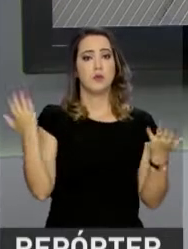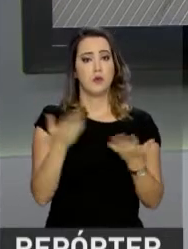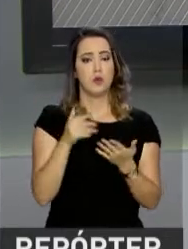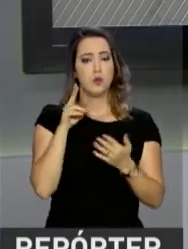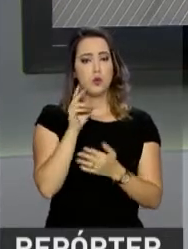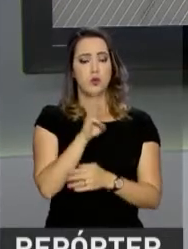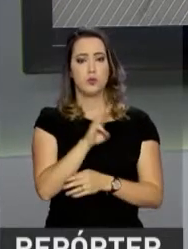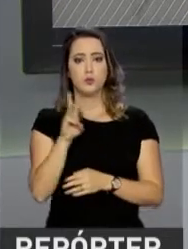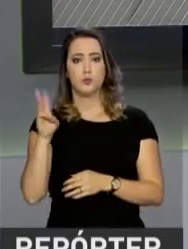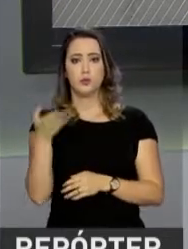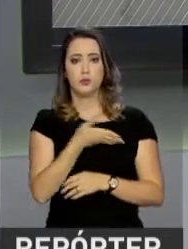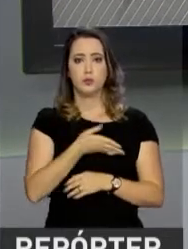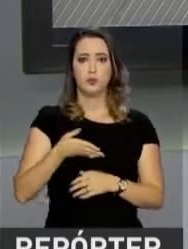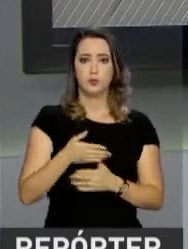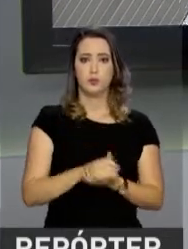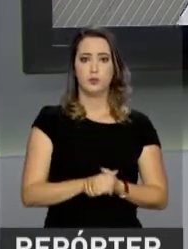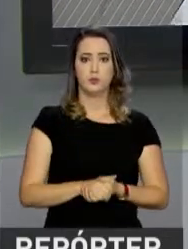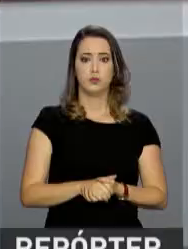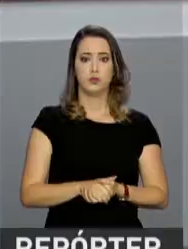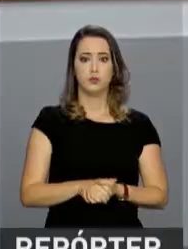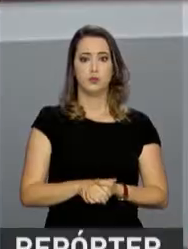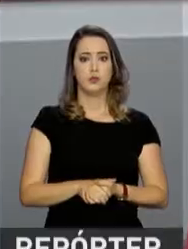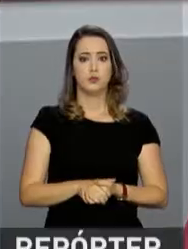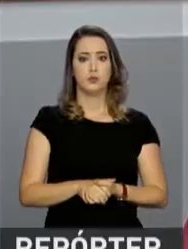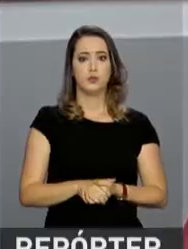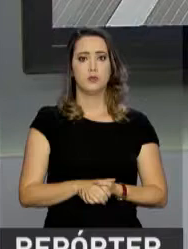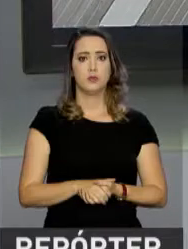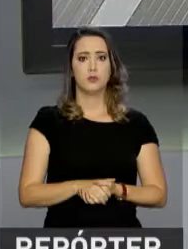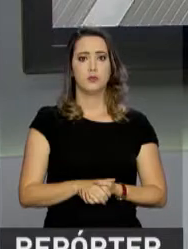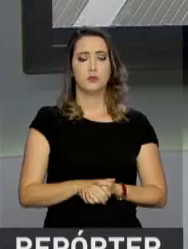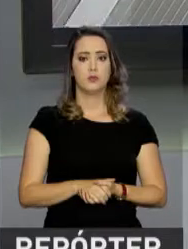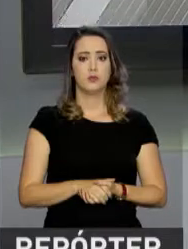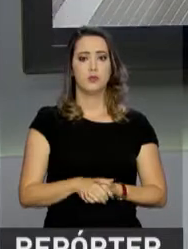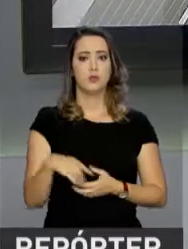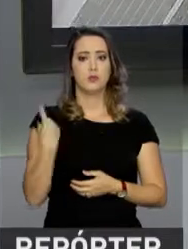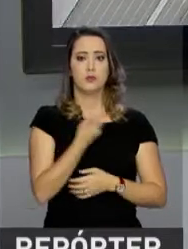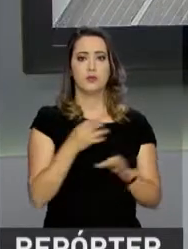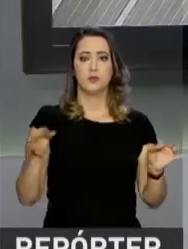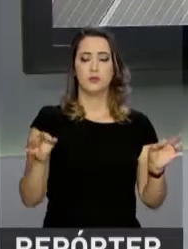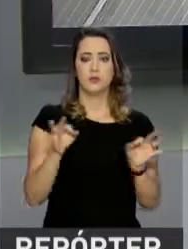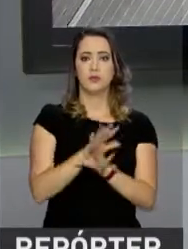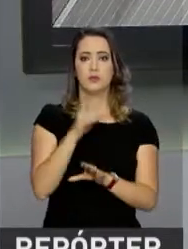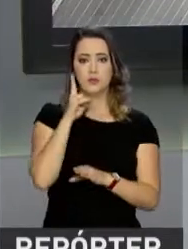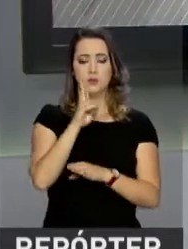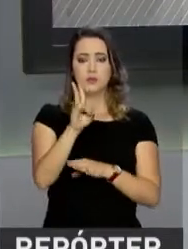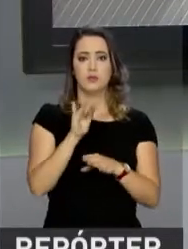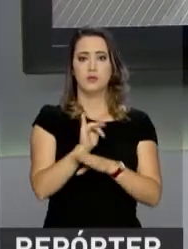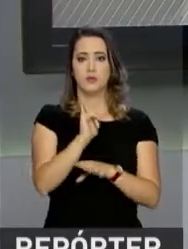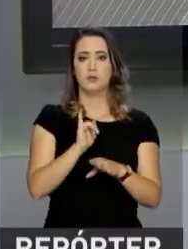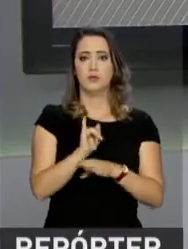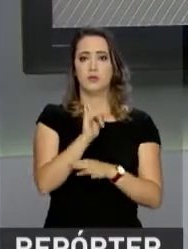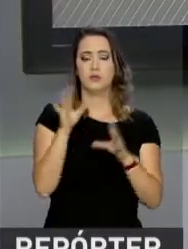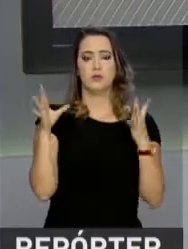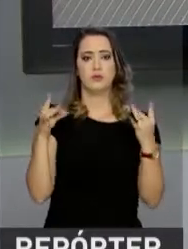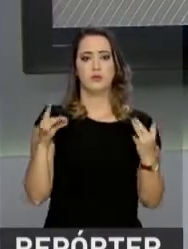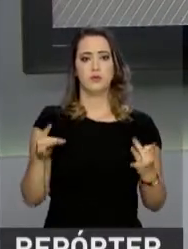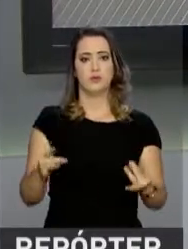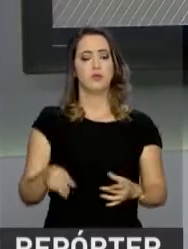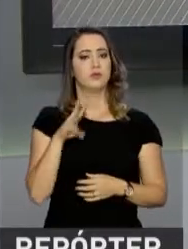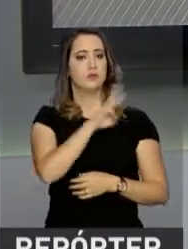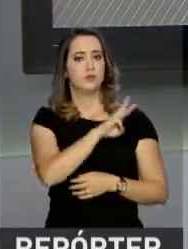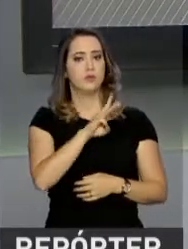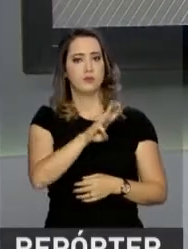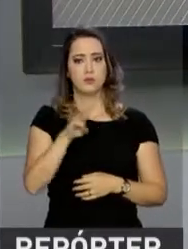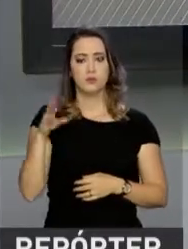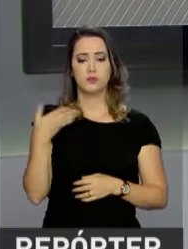acessar a página do e social nós ficamos por aqui você pode rever as reportagens no youtube e toda a